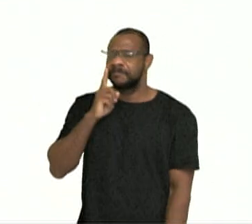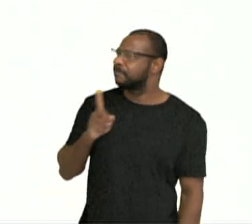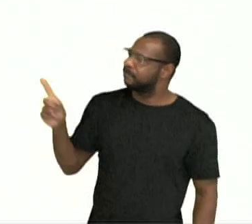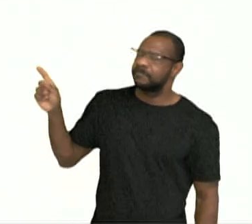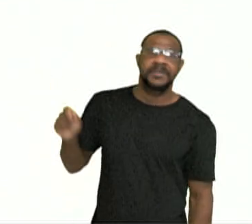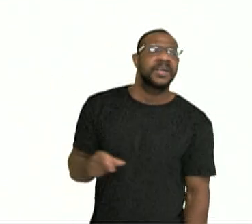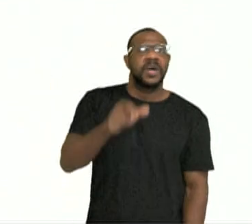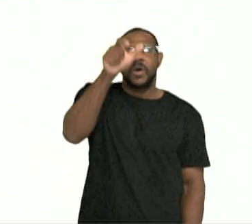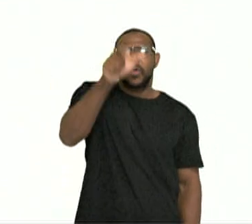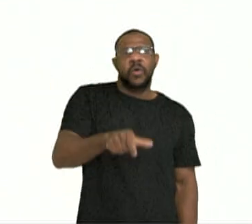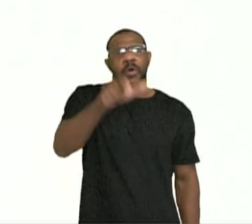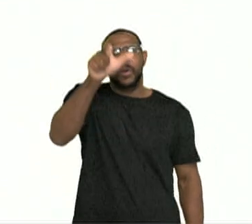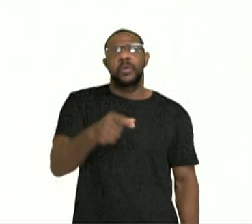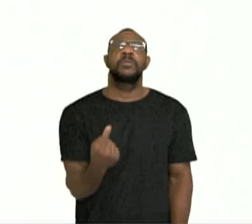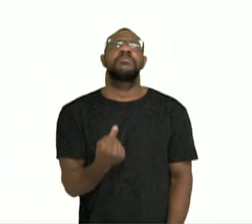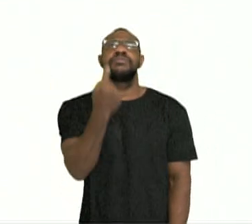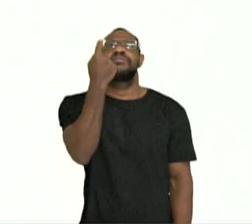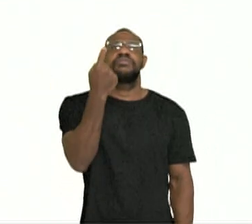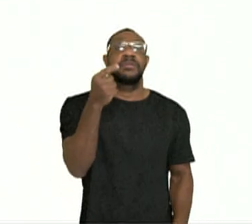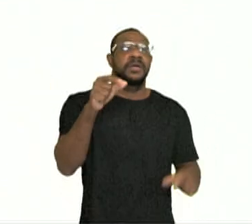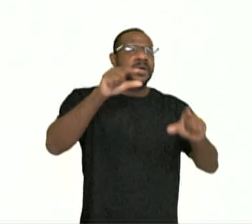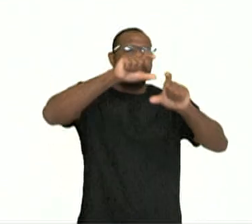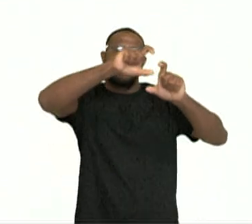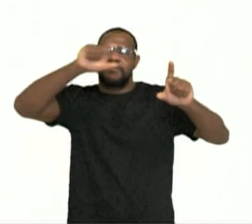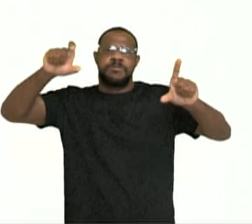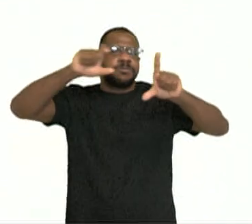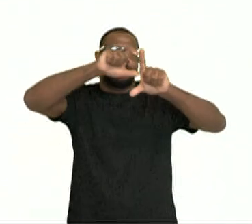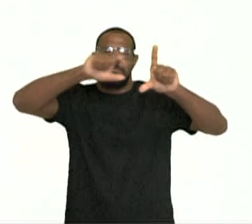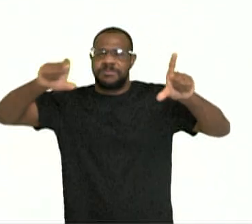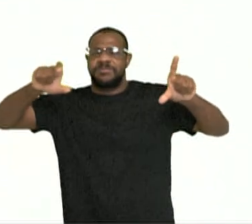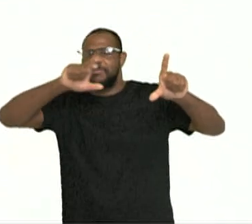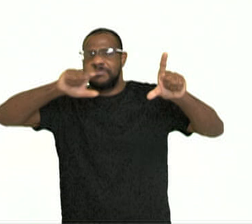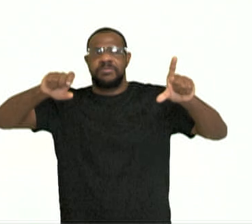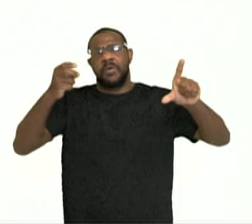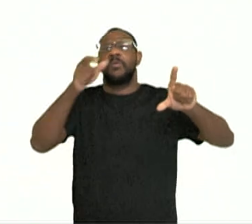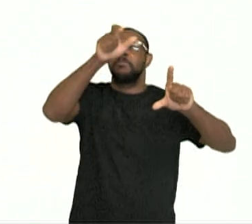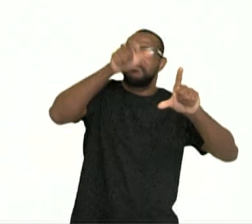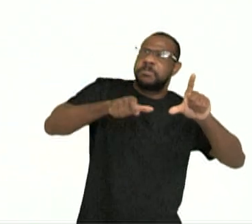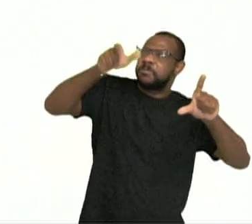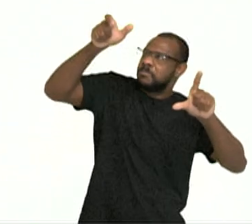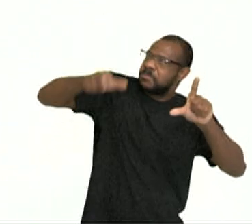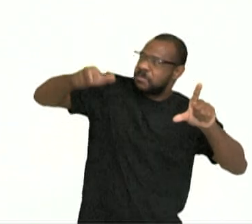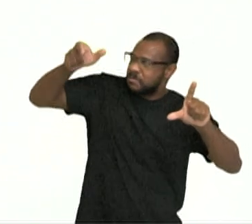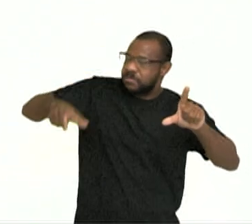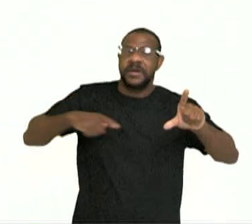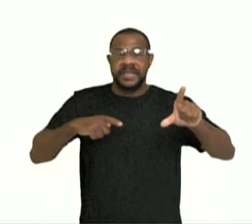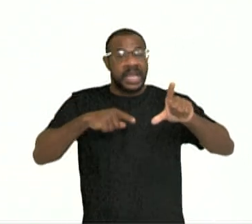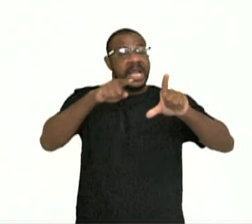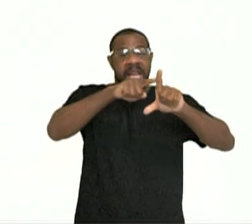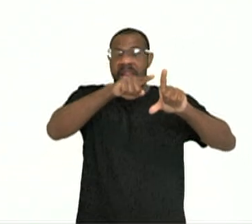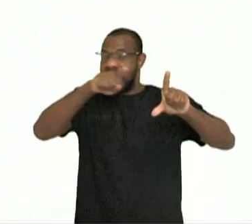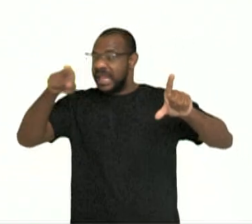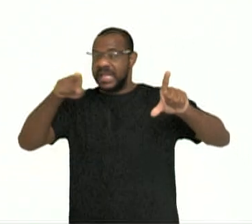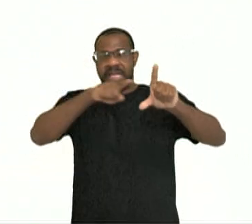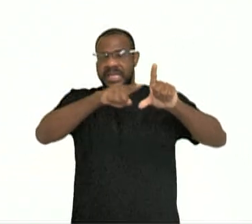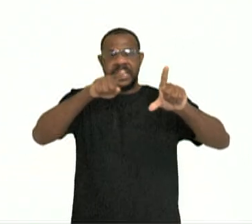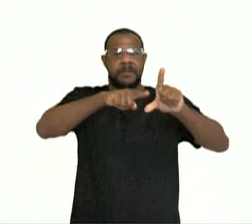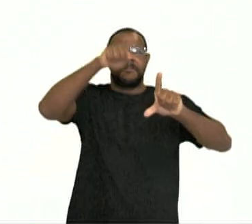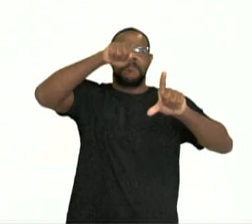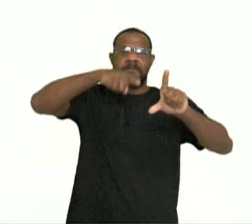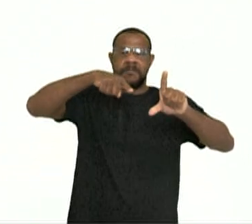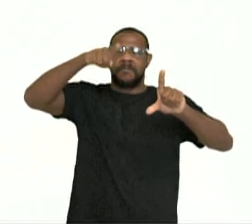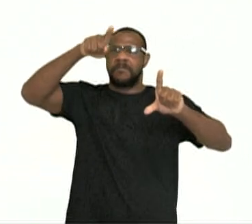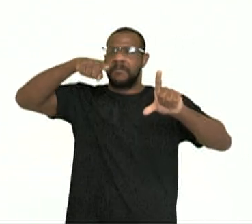Colunas para cima, colunas para o lado, né? Vertical, horizontal. Temos linhas, né, apontando